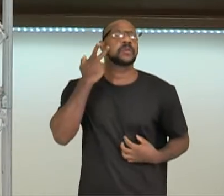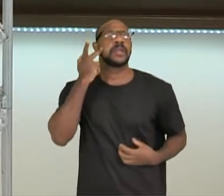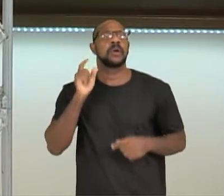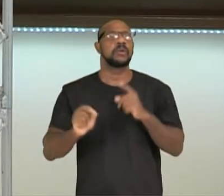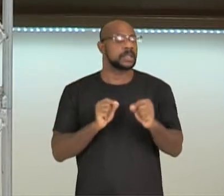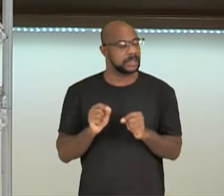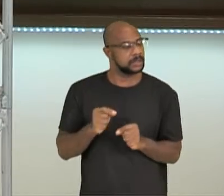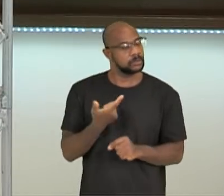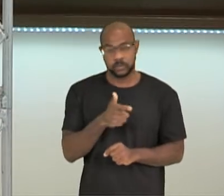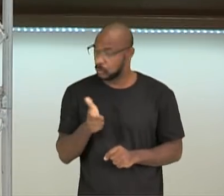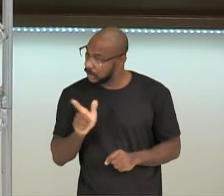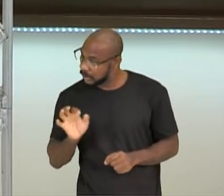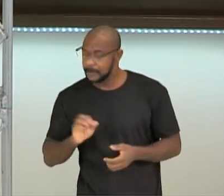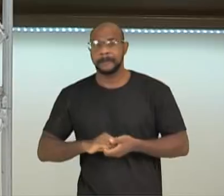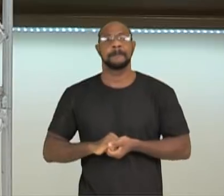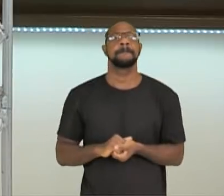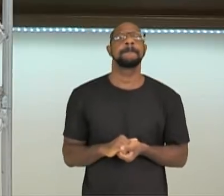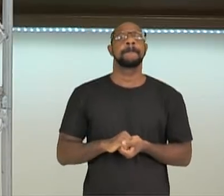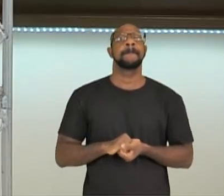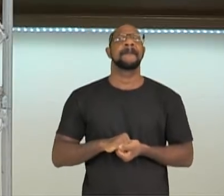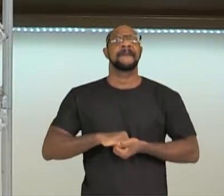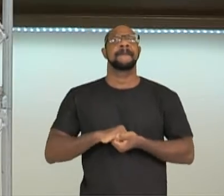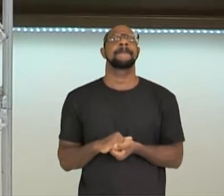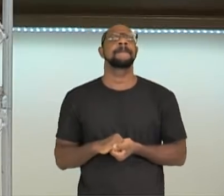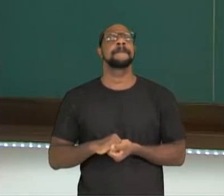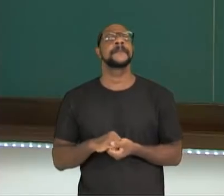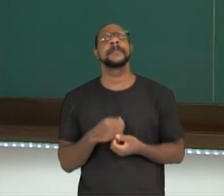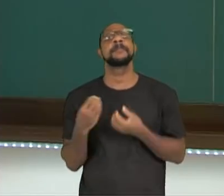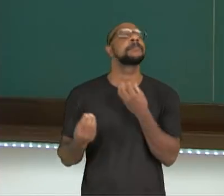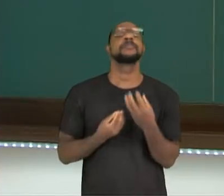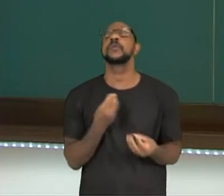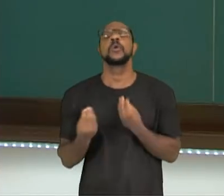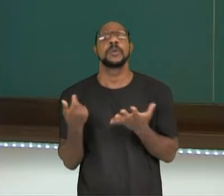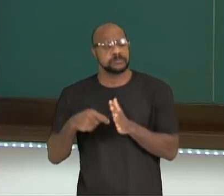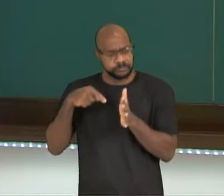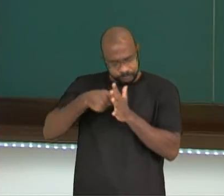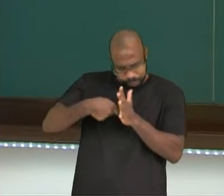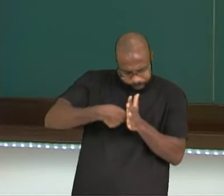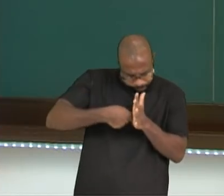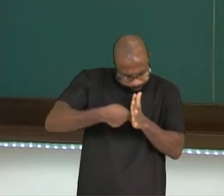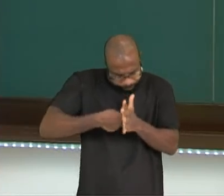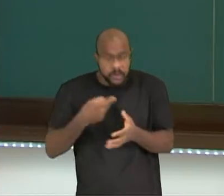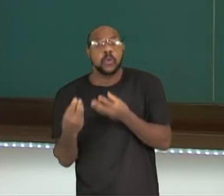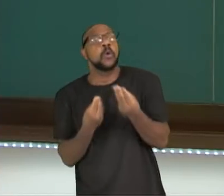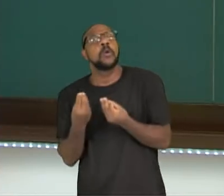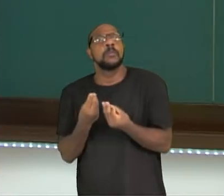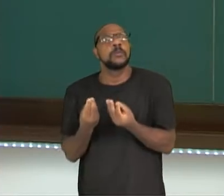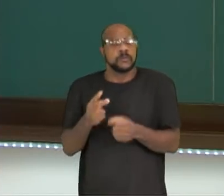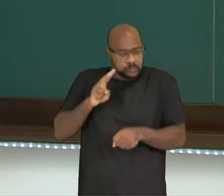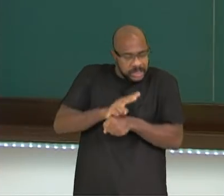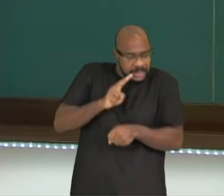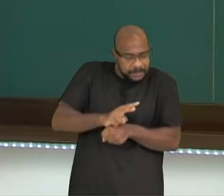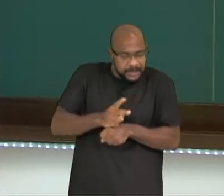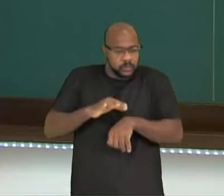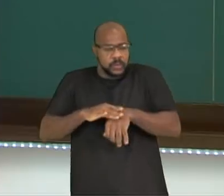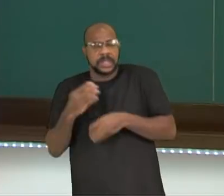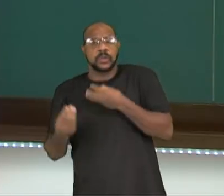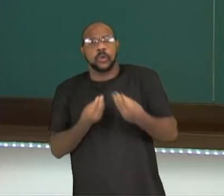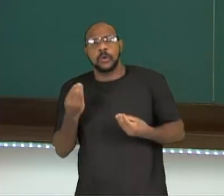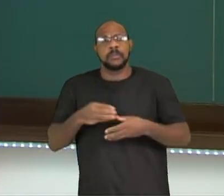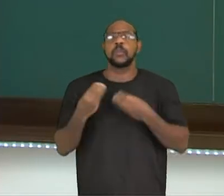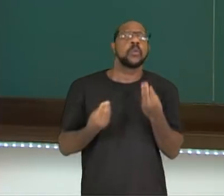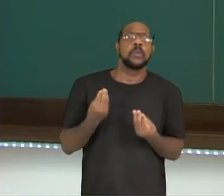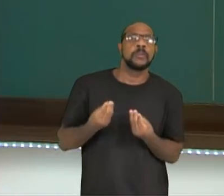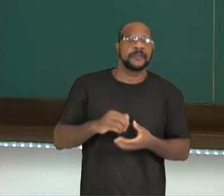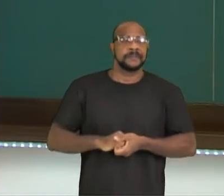não é, tá? Como que é feito o diagnóstico e o tratamento dessa doença? Então, para